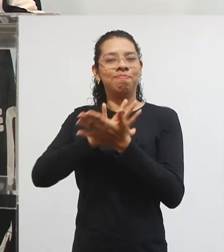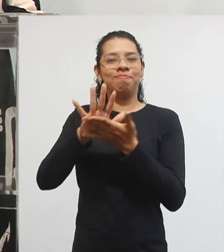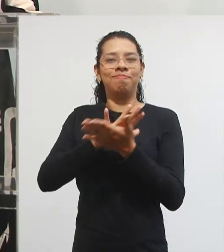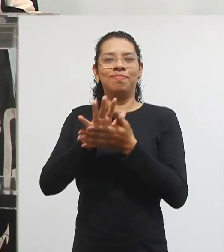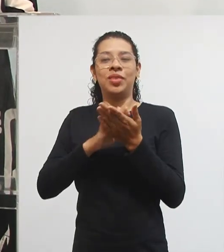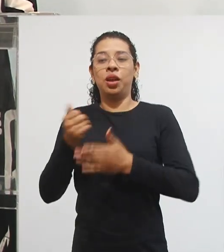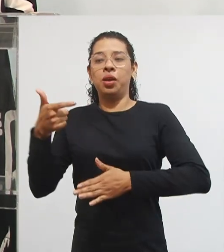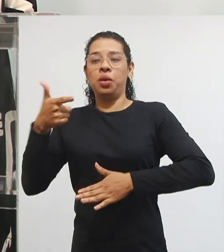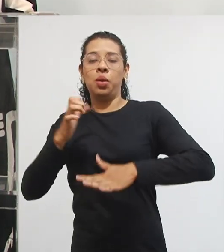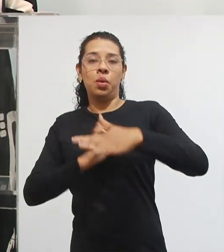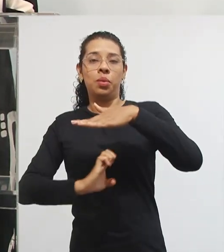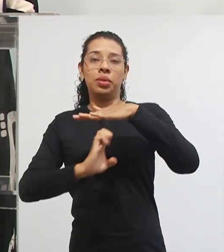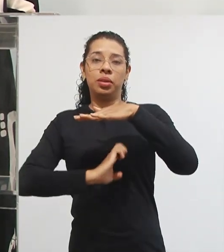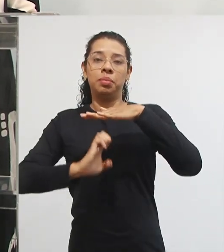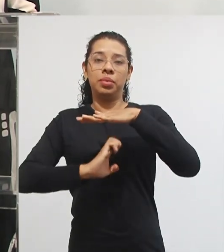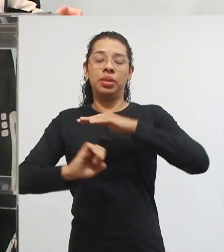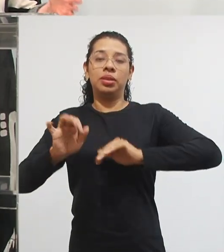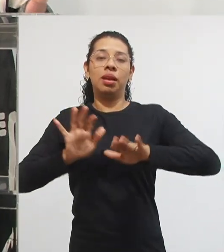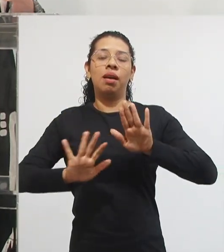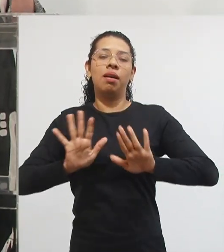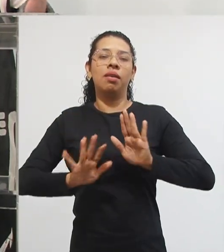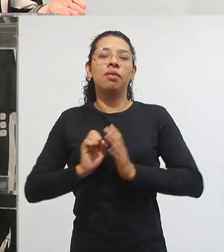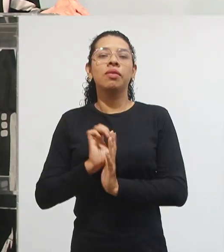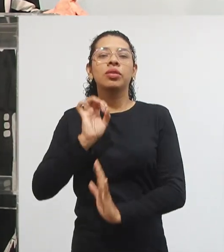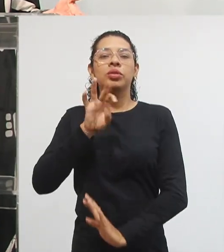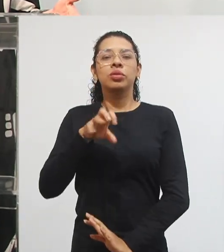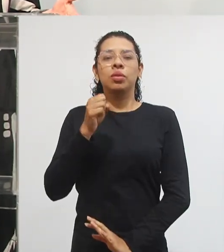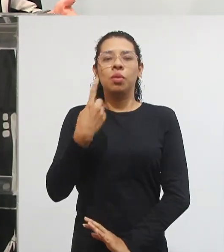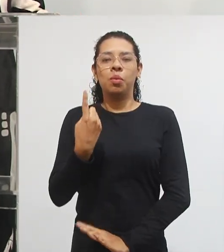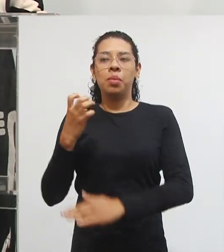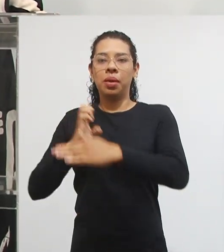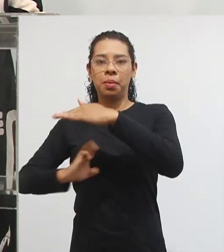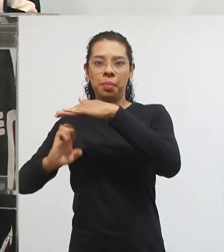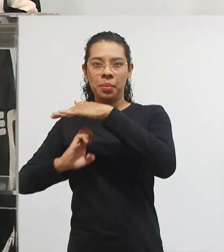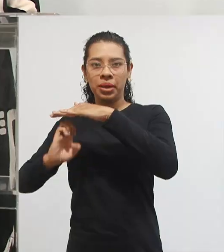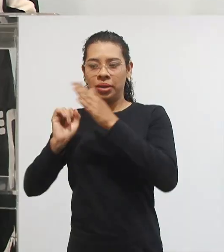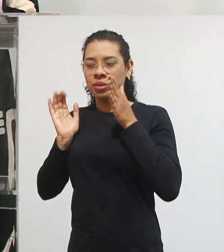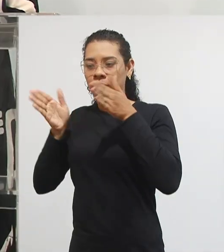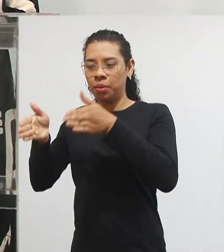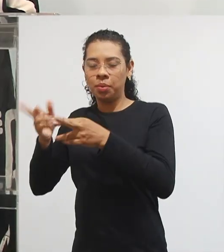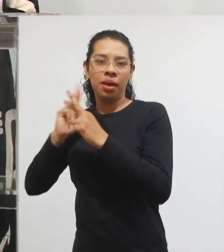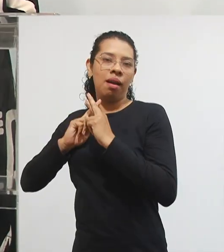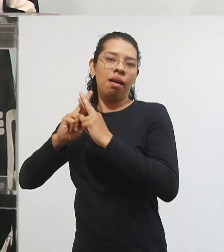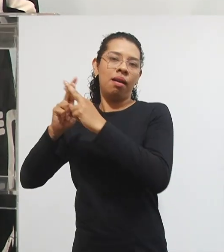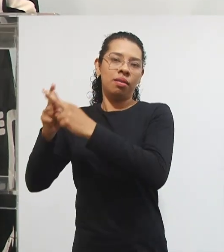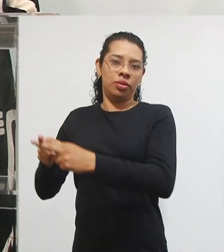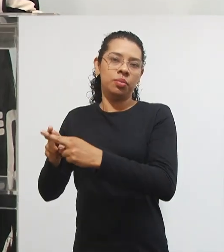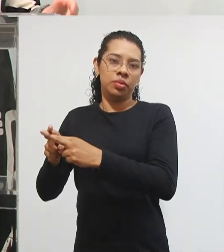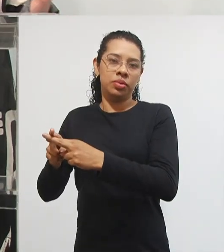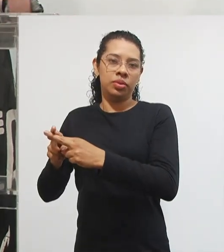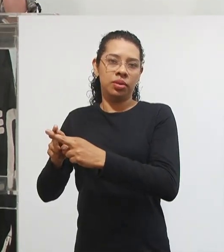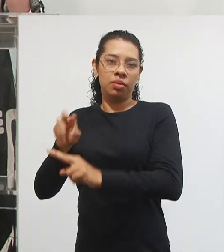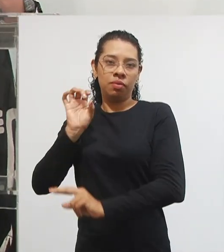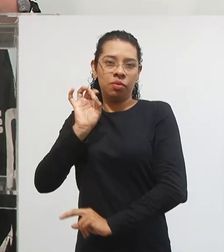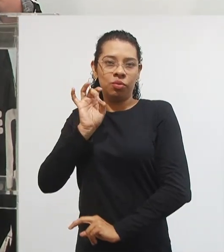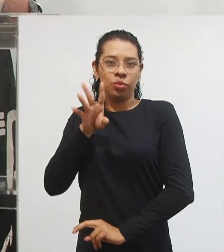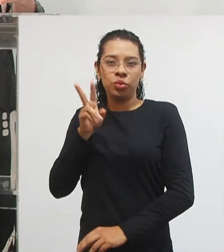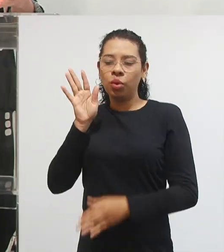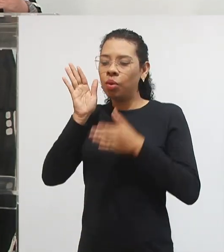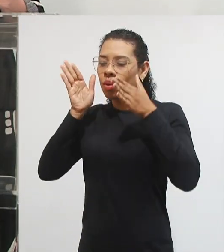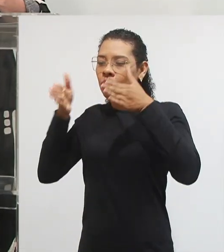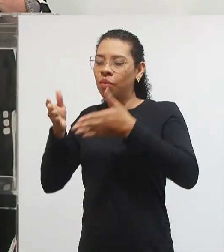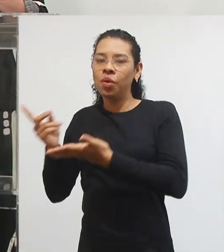acabam não atendendo tão bem o público, né? Porque eles estão visando lucro. E aí eles vão diminuir